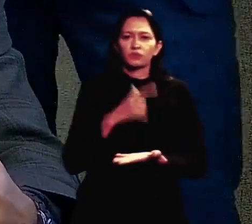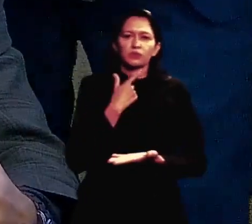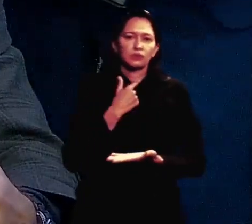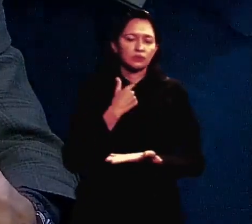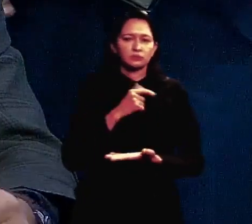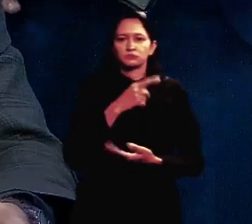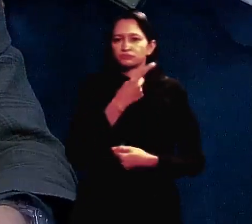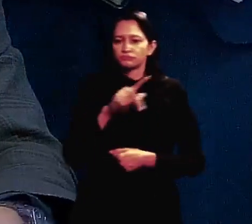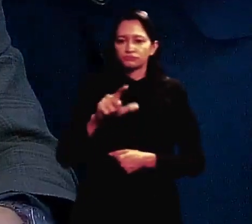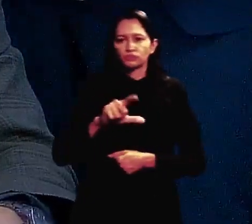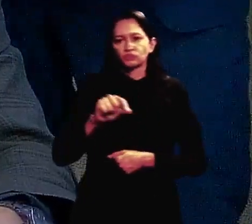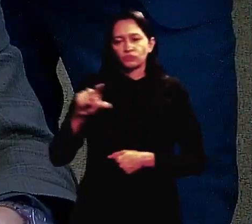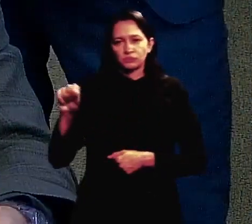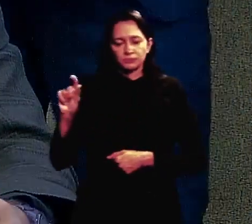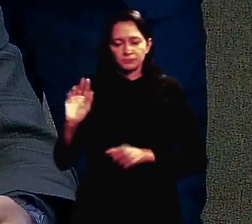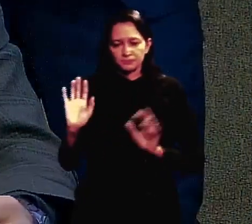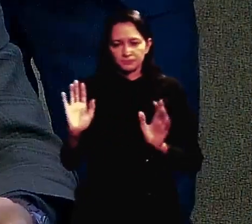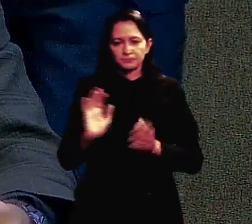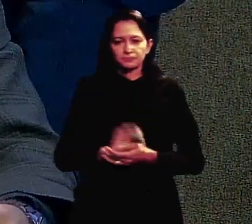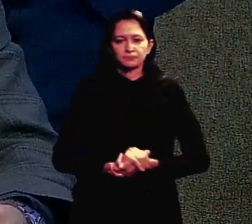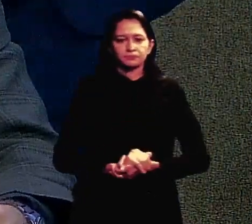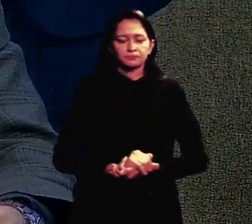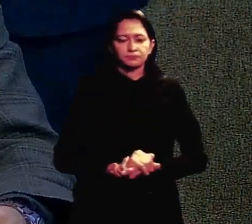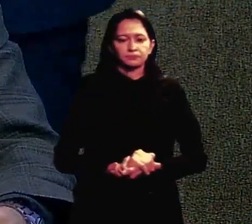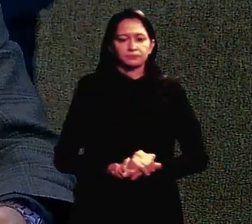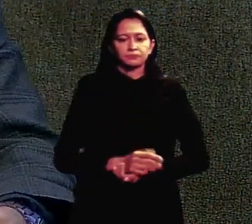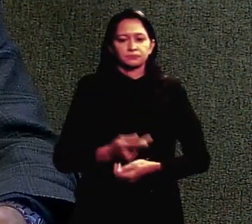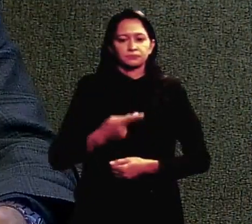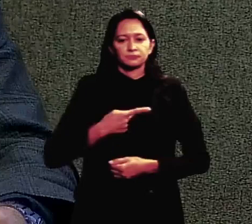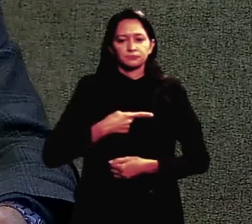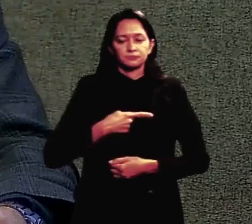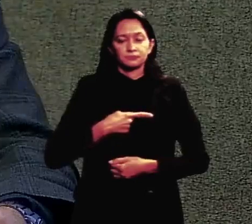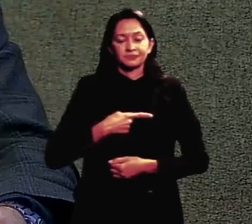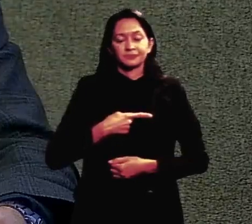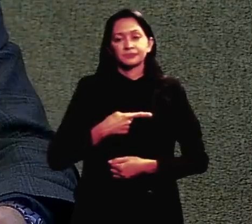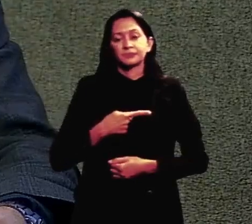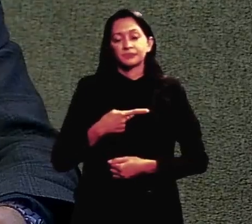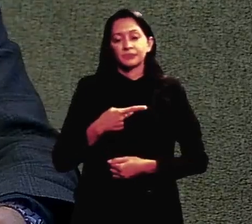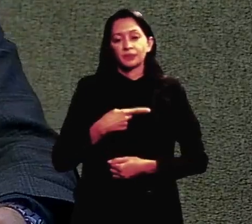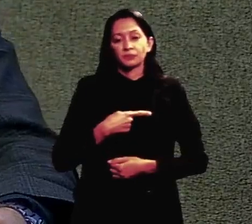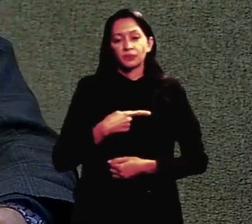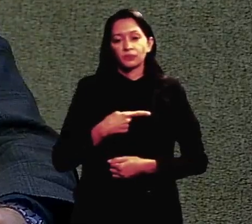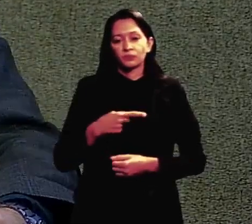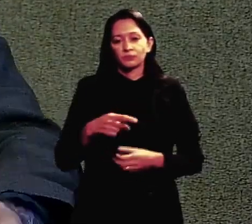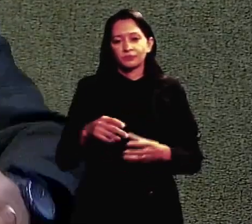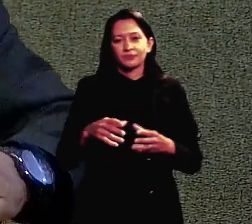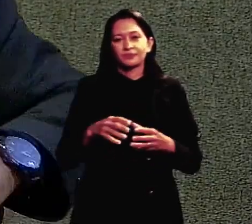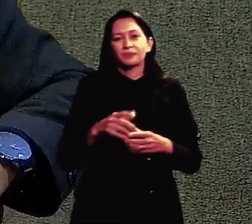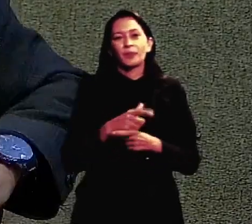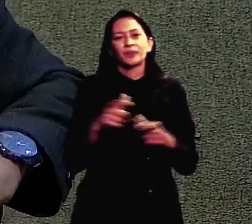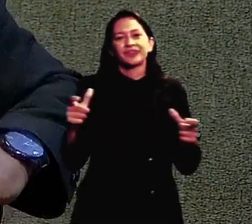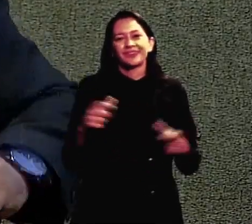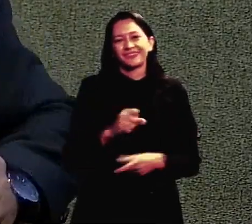ter a responsabilidade social. O meu é 20%, o meu é 80%.